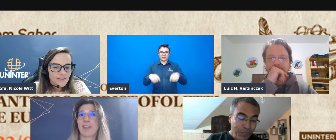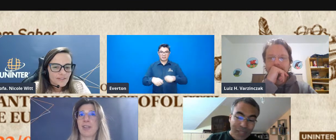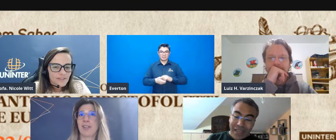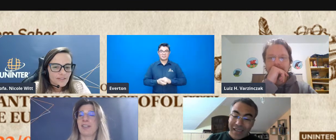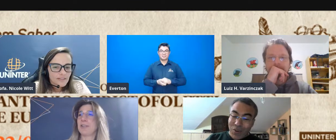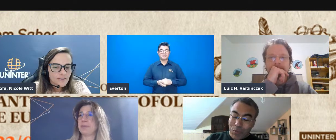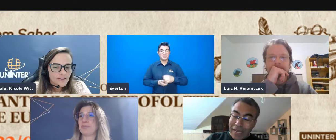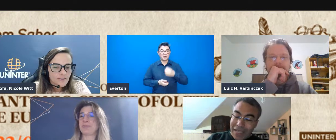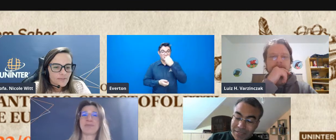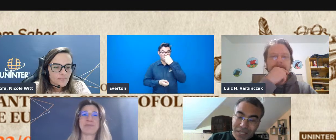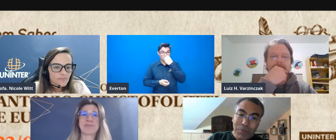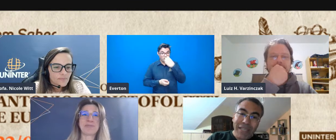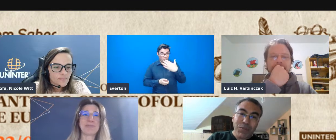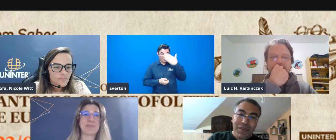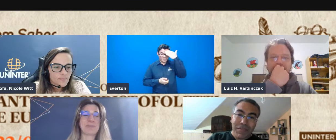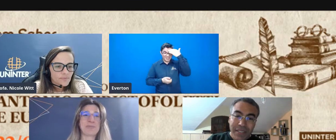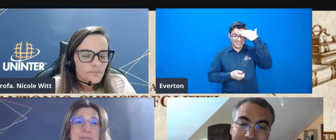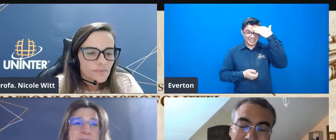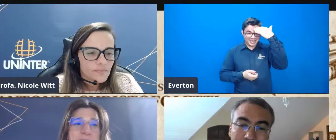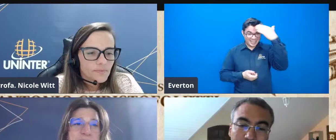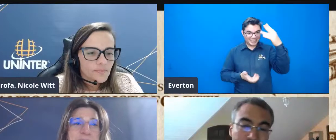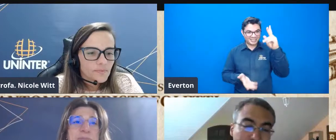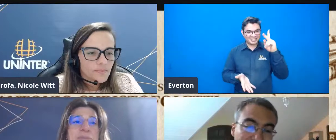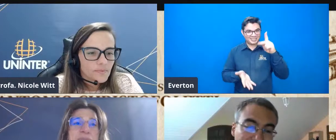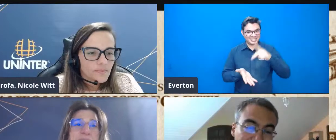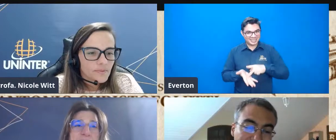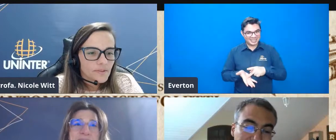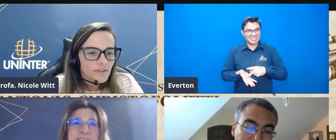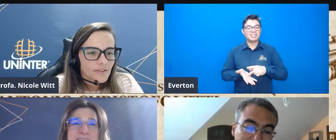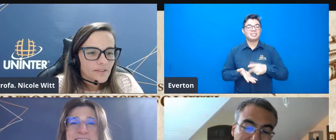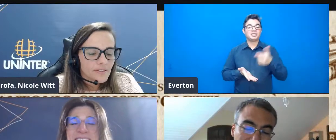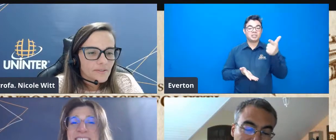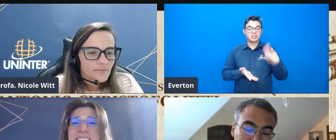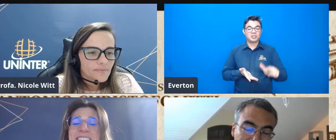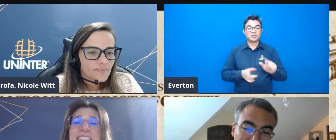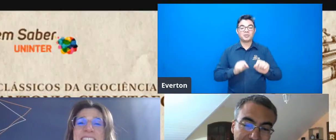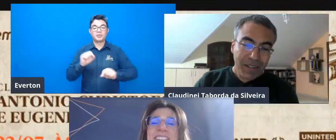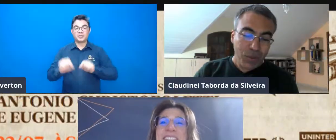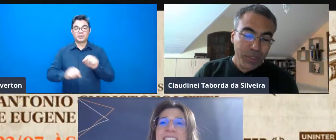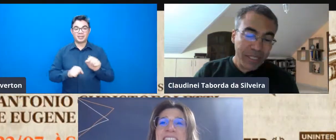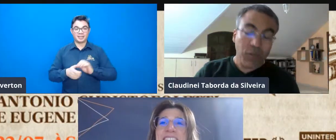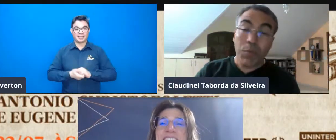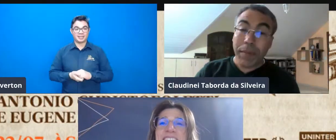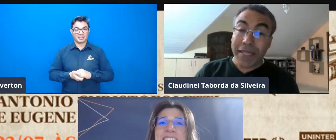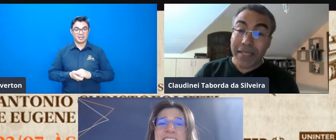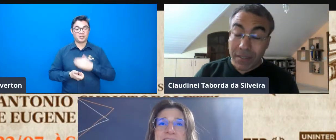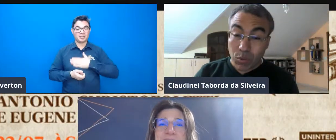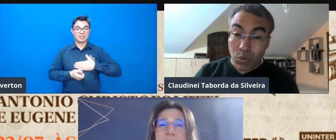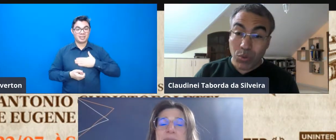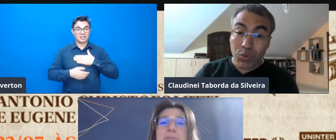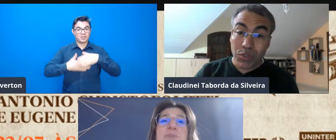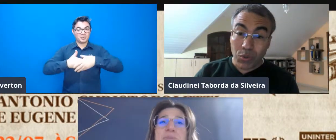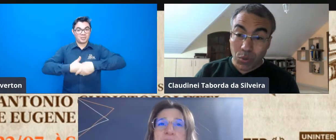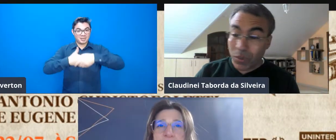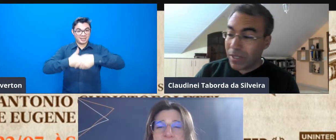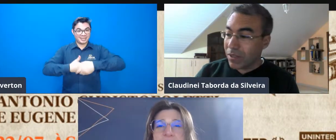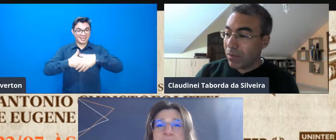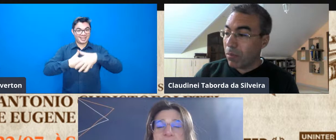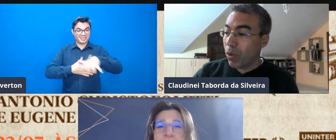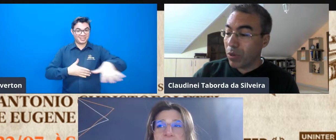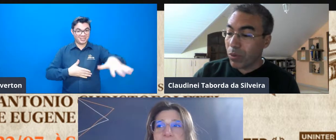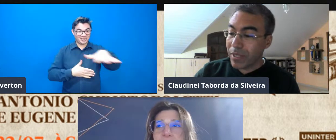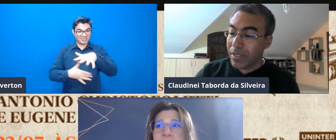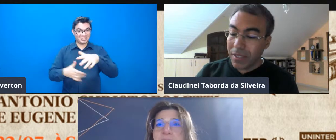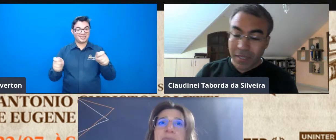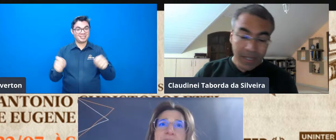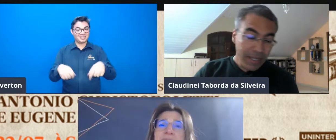bom obrigado então mais uma vez eu gostaria de cumprimentar a todos e todas